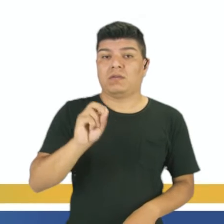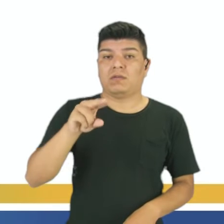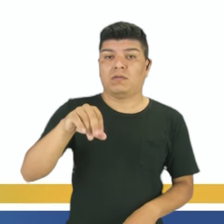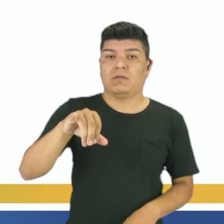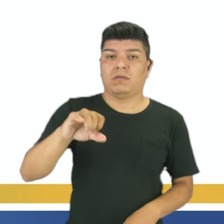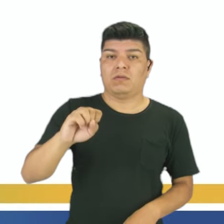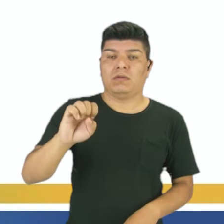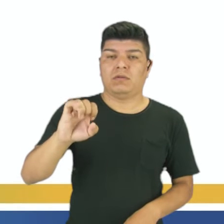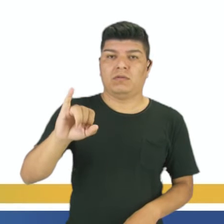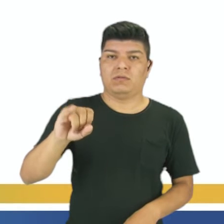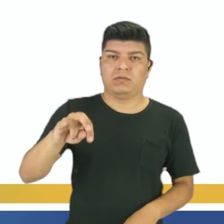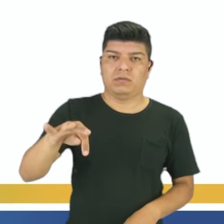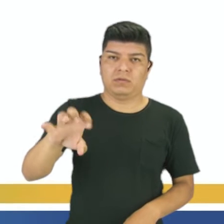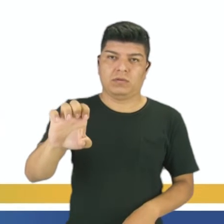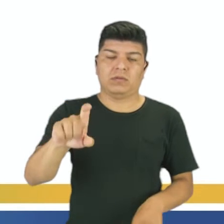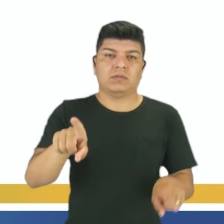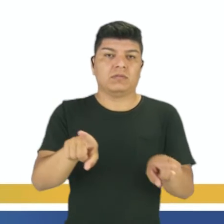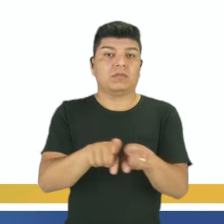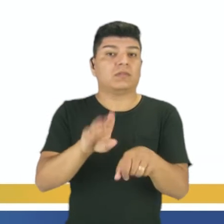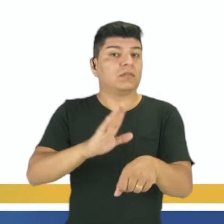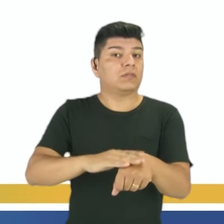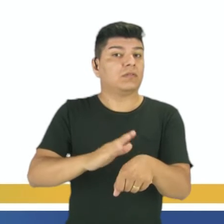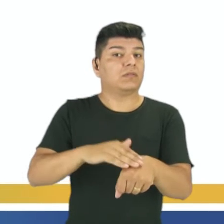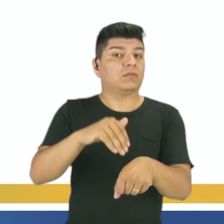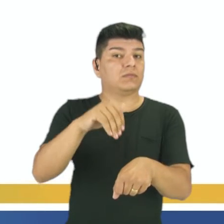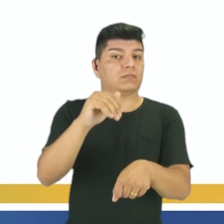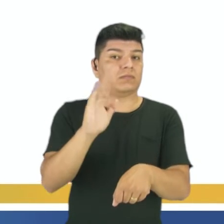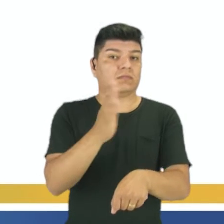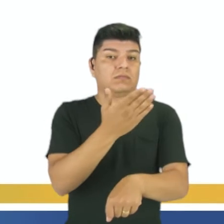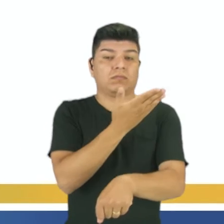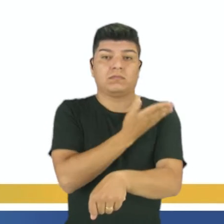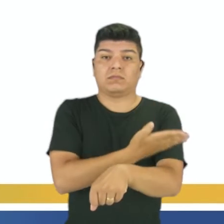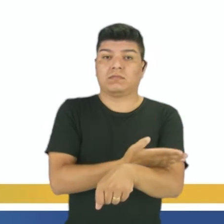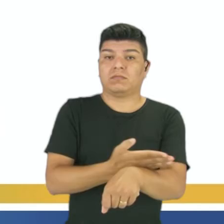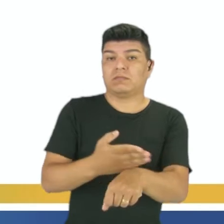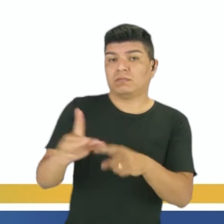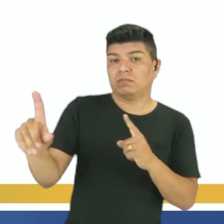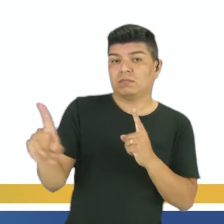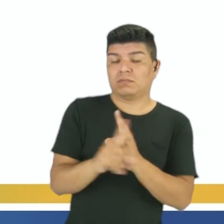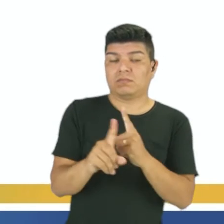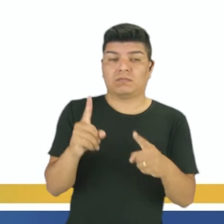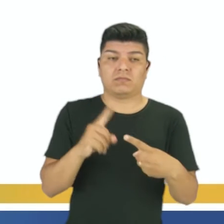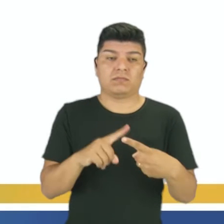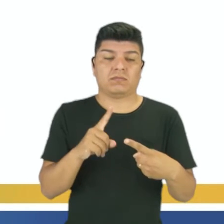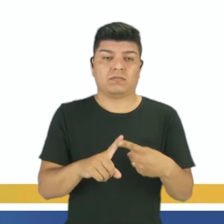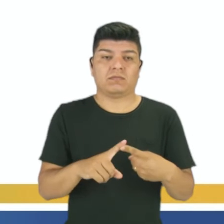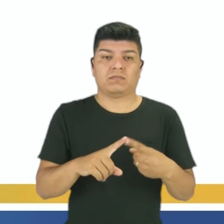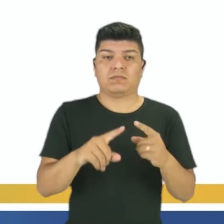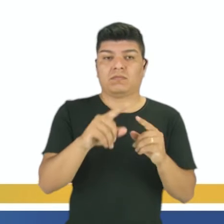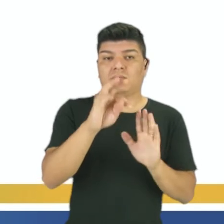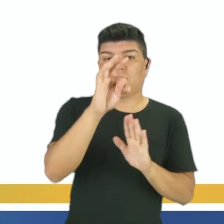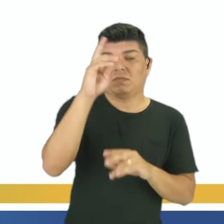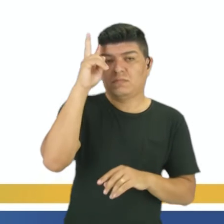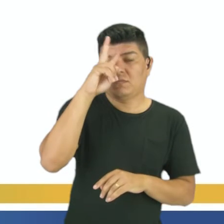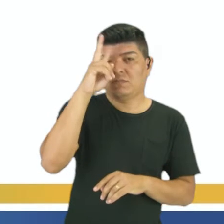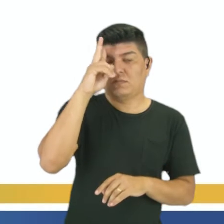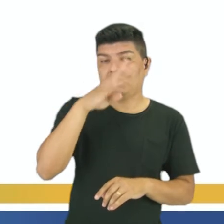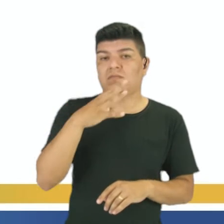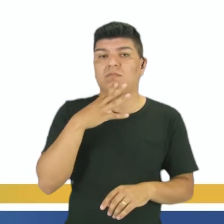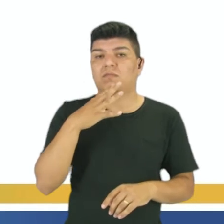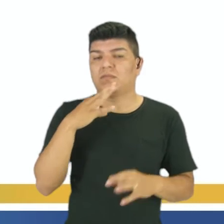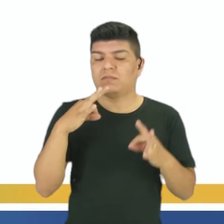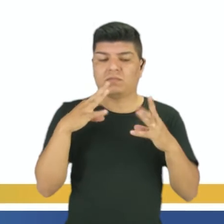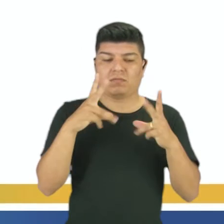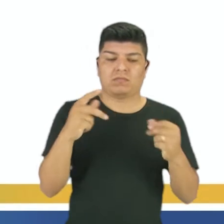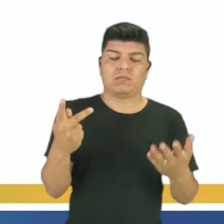onisciente, que é o mais assim habitual de nós encontrarmos, porque ele conta a história, ele conhece todos